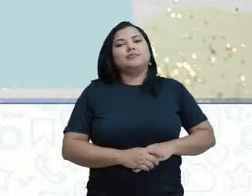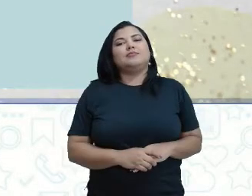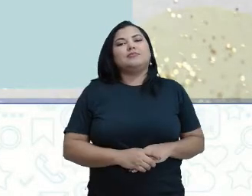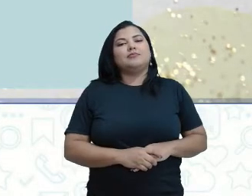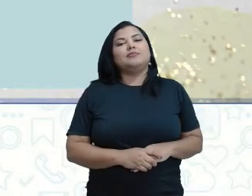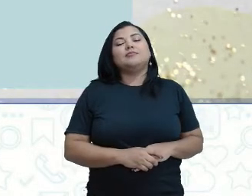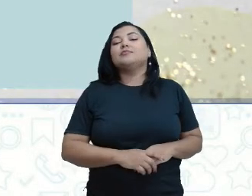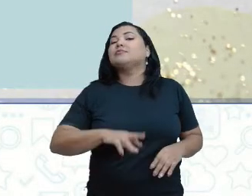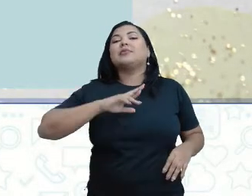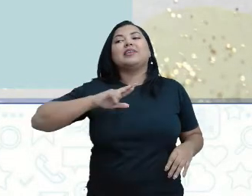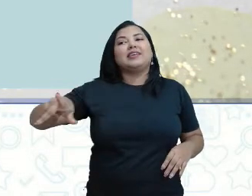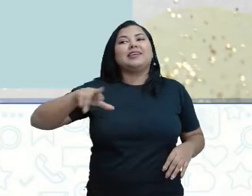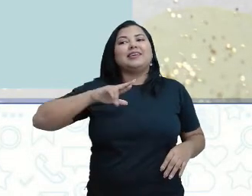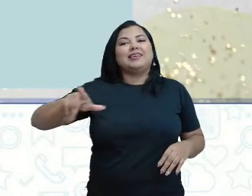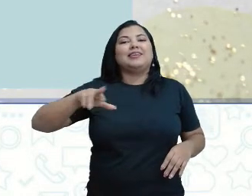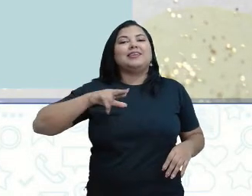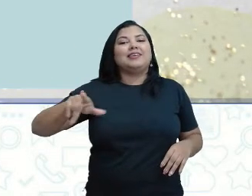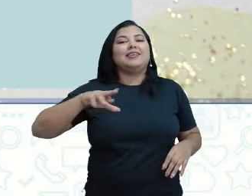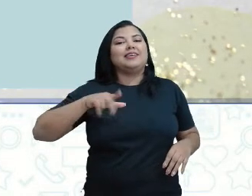Que não